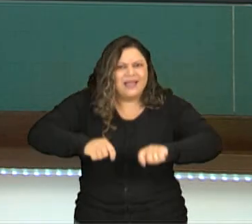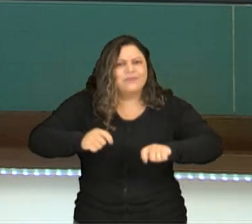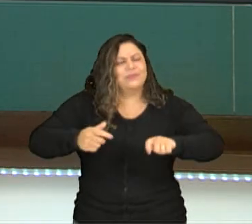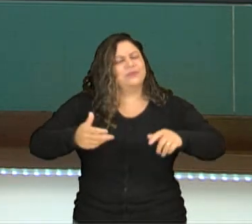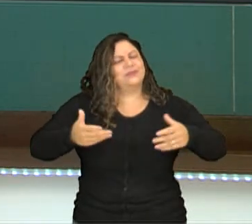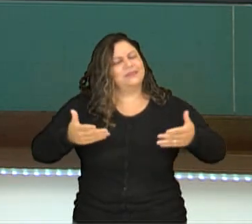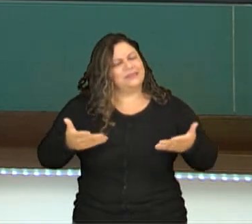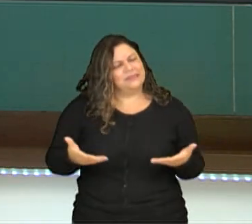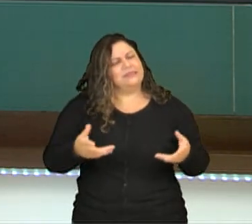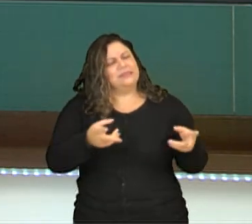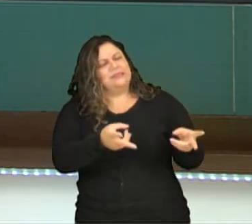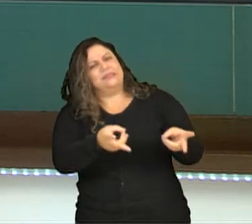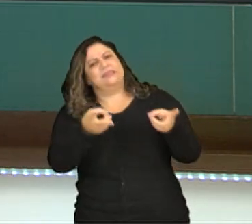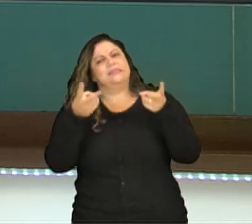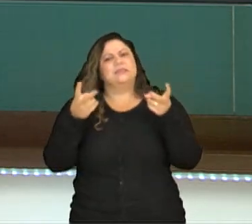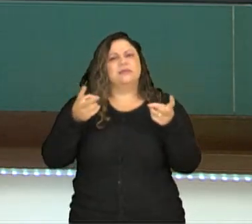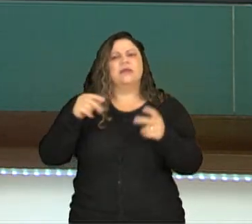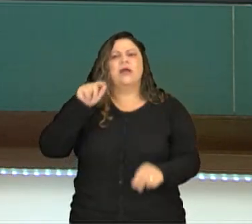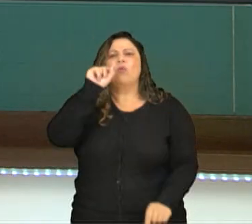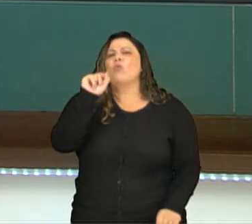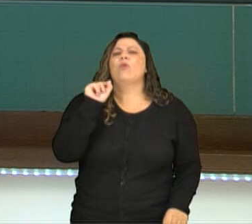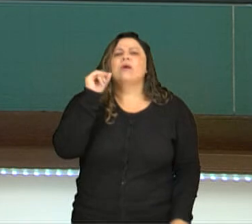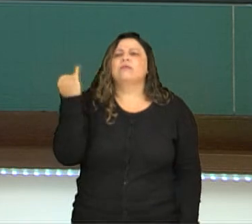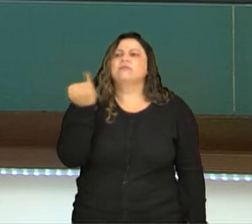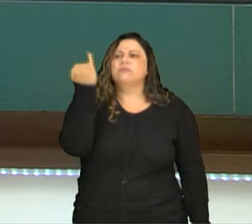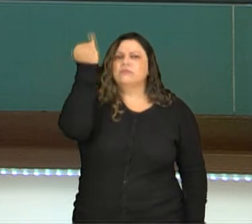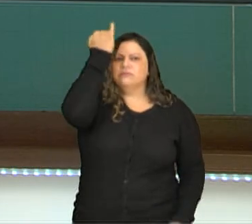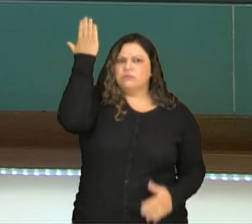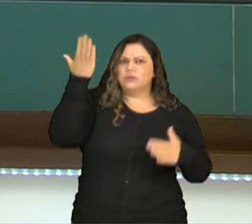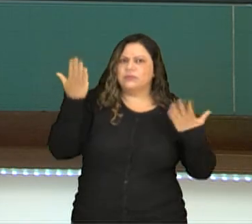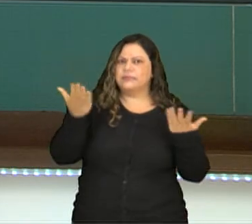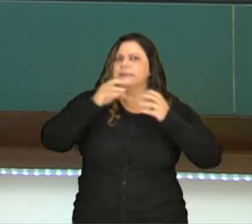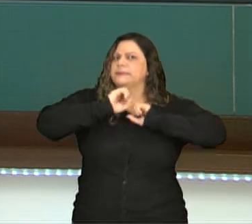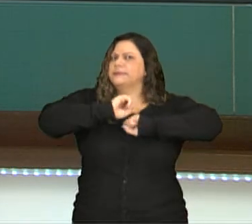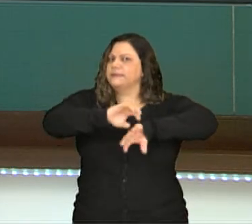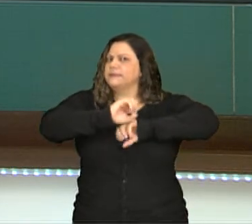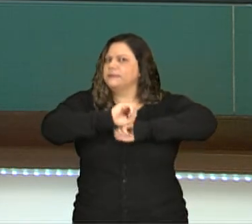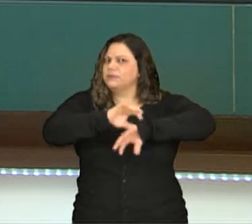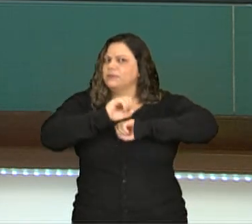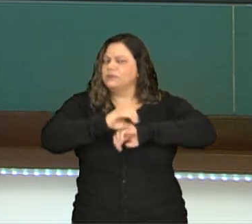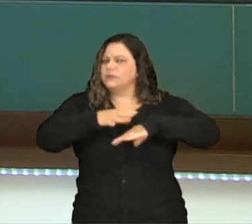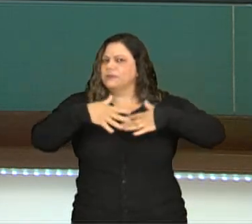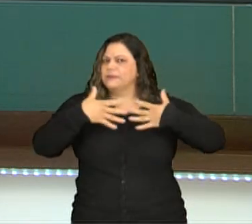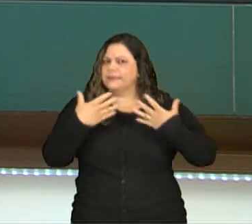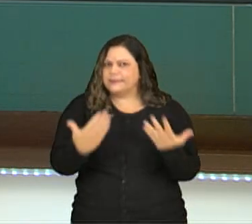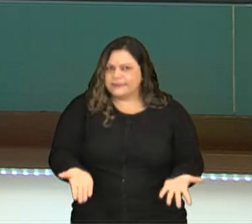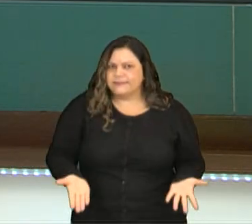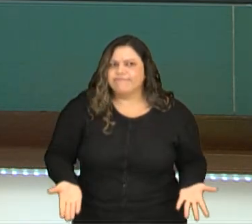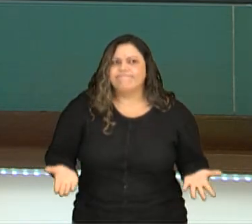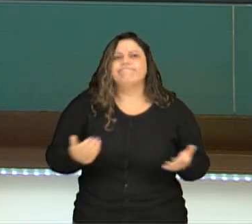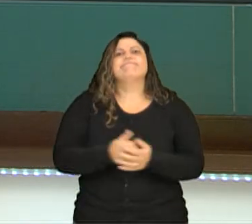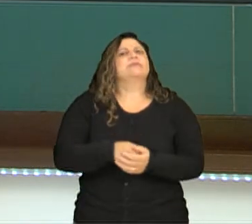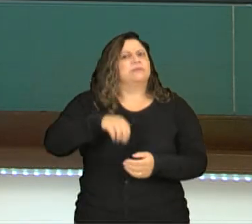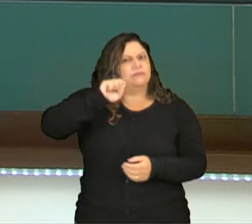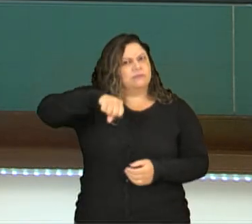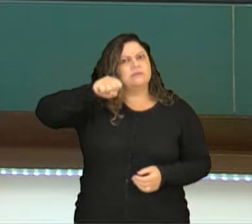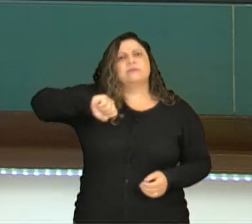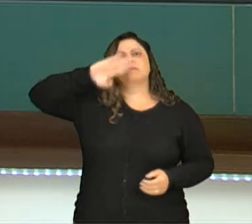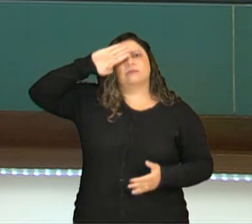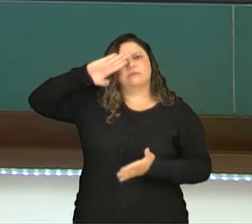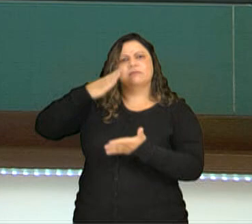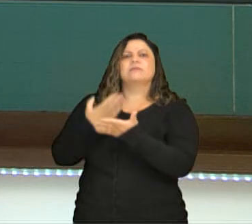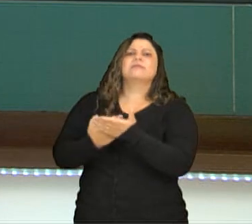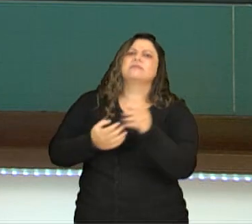então, perceber alguma importância nas instituições de ensino? Creio que sim. Creio que as instituições de ensino,